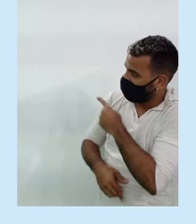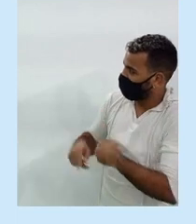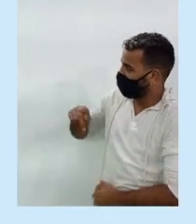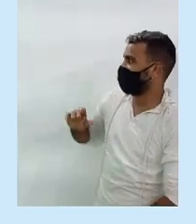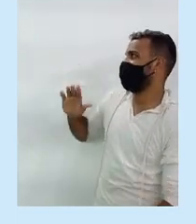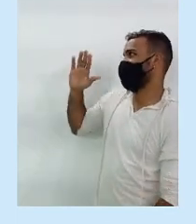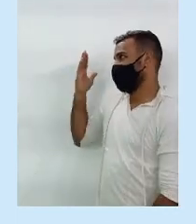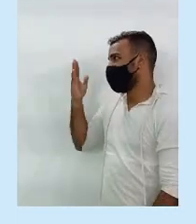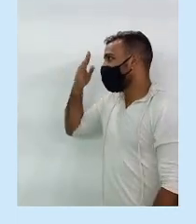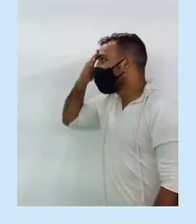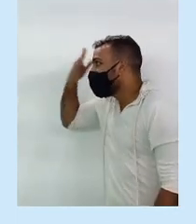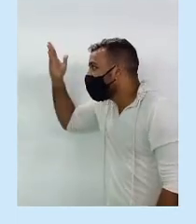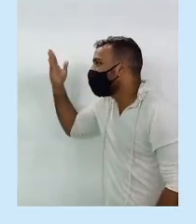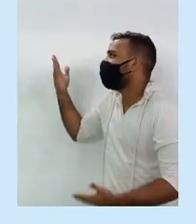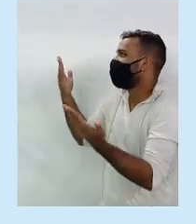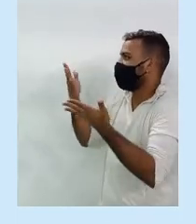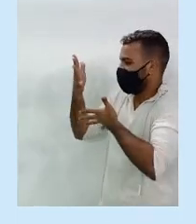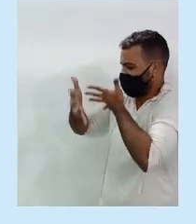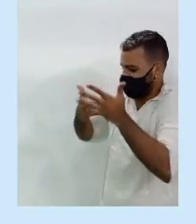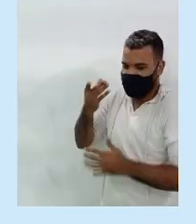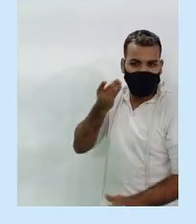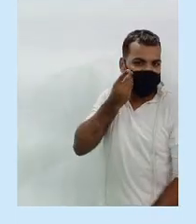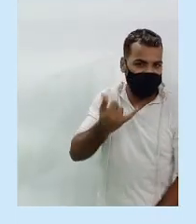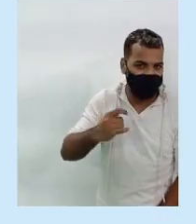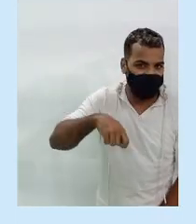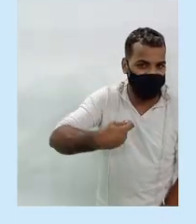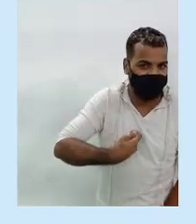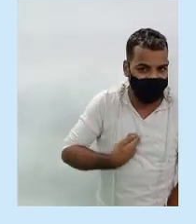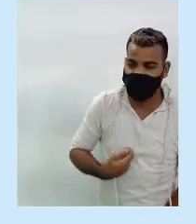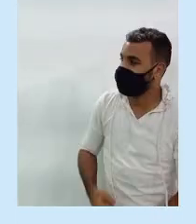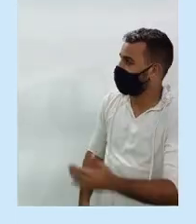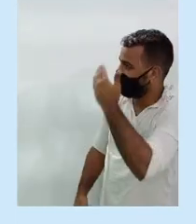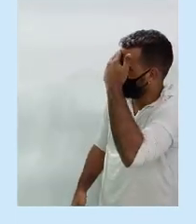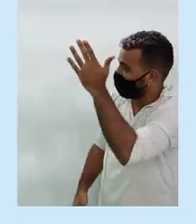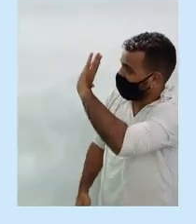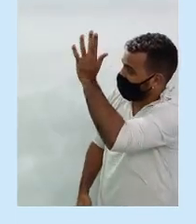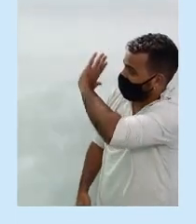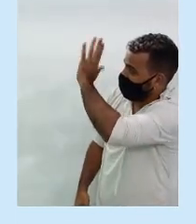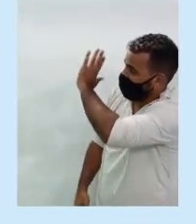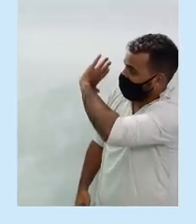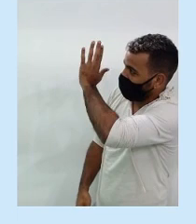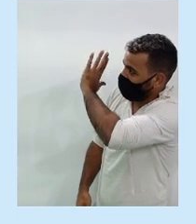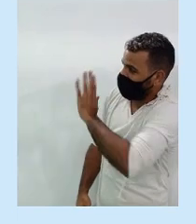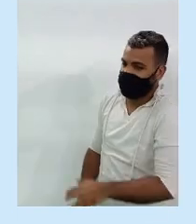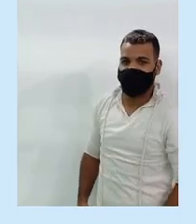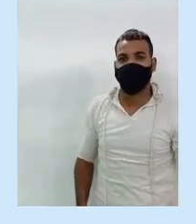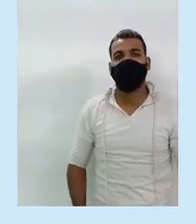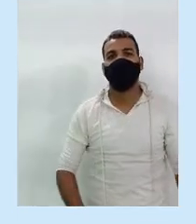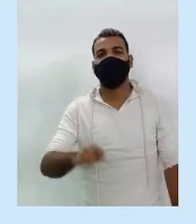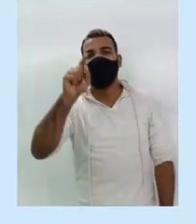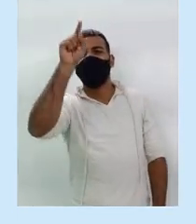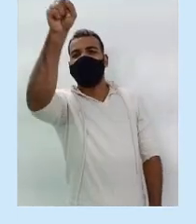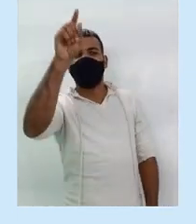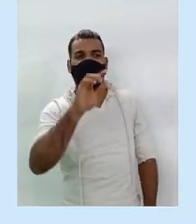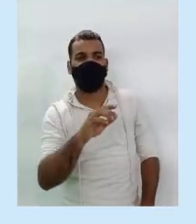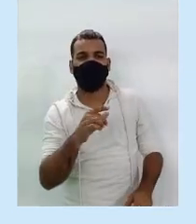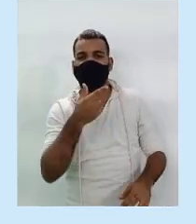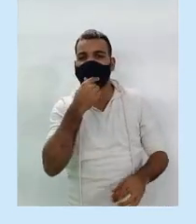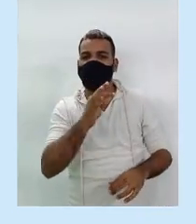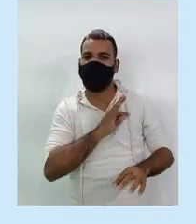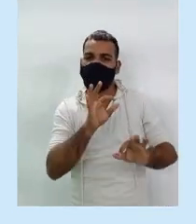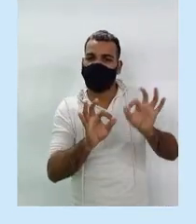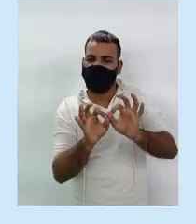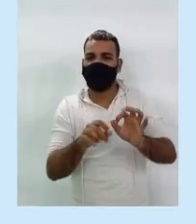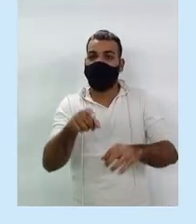nosso professor de Libras aí, Danley Santos, muito obrigado, a Ronaldo, técnico do som, e a todos